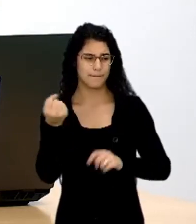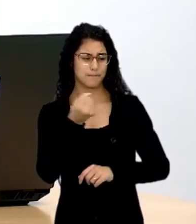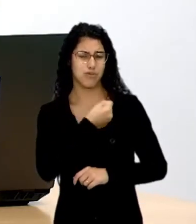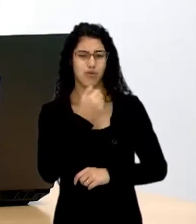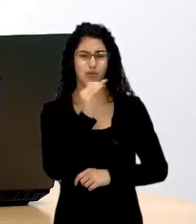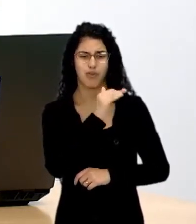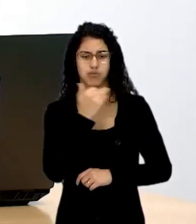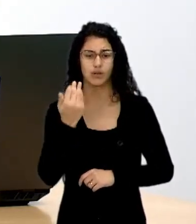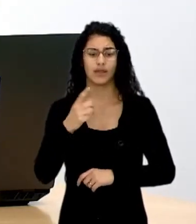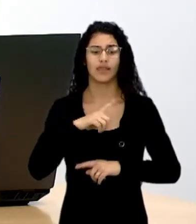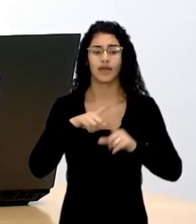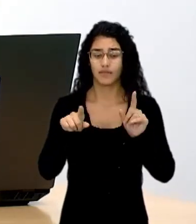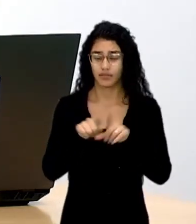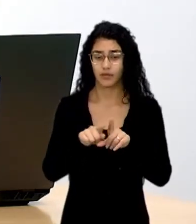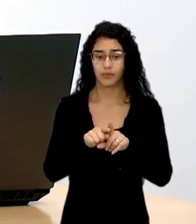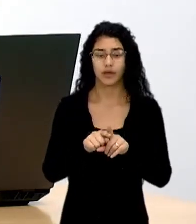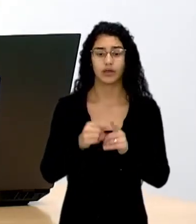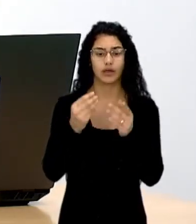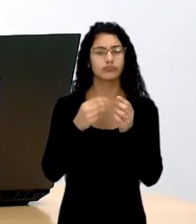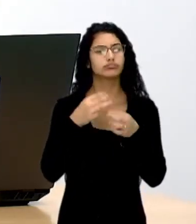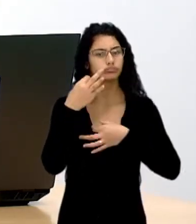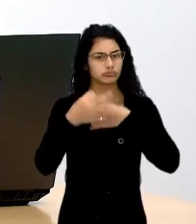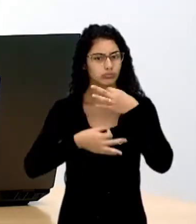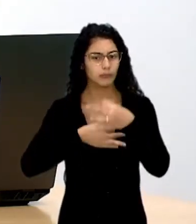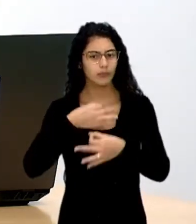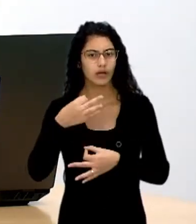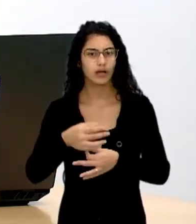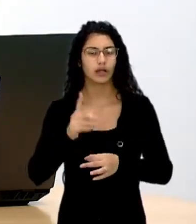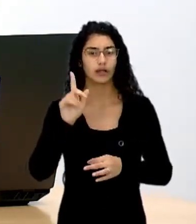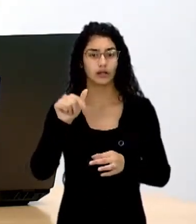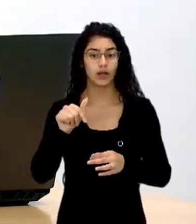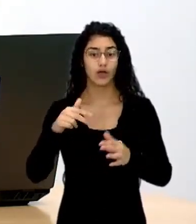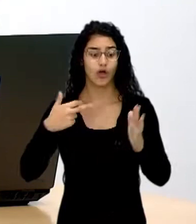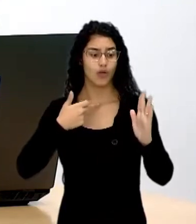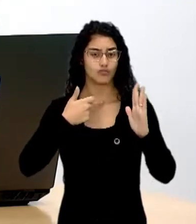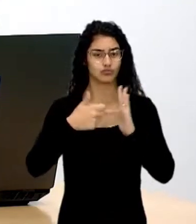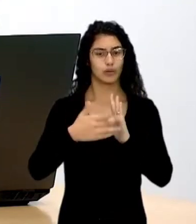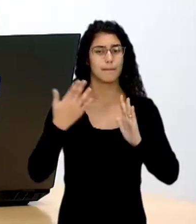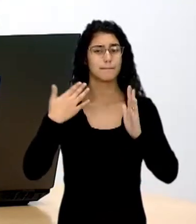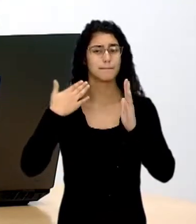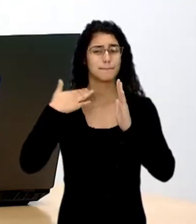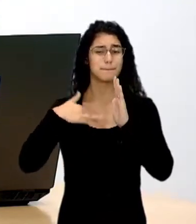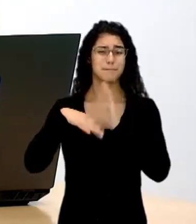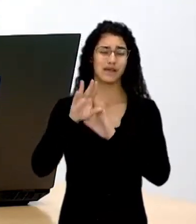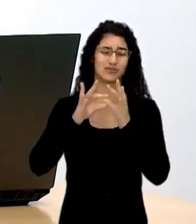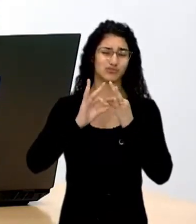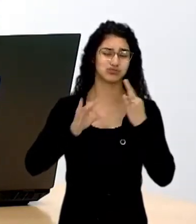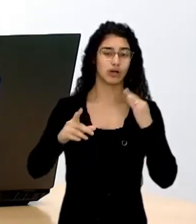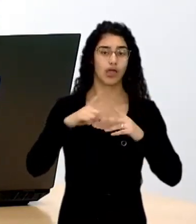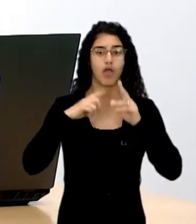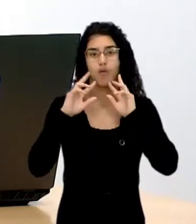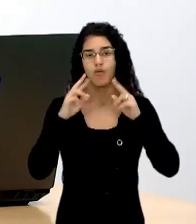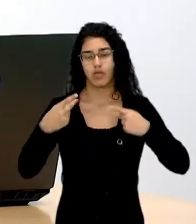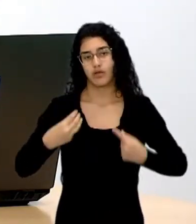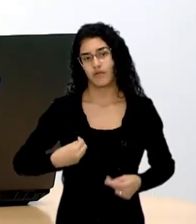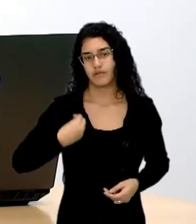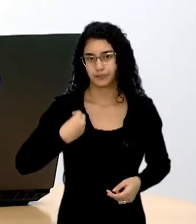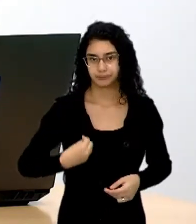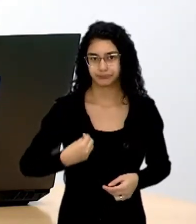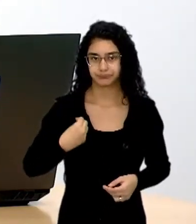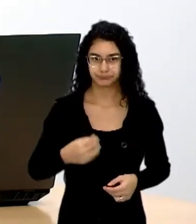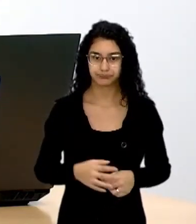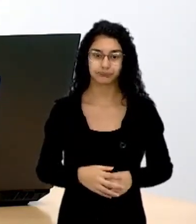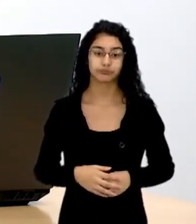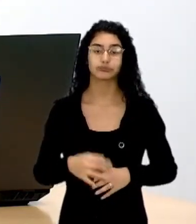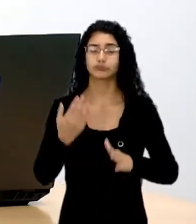um etnólogo que comenta que esse foi o genocídio mais prolongado que a humanidade já vivenciou.